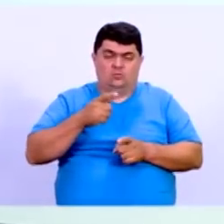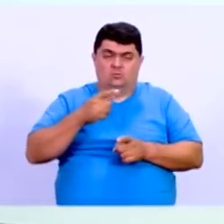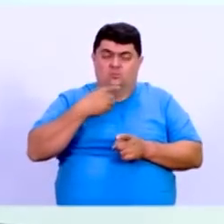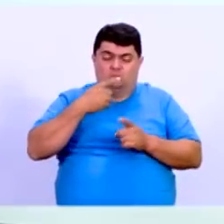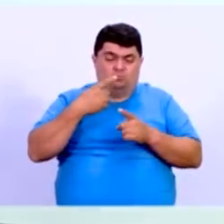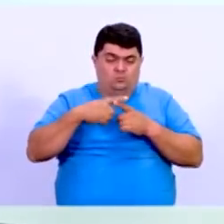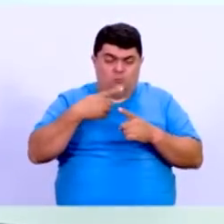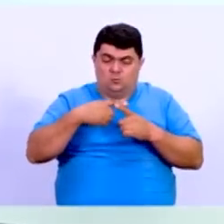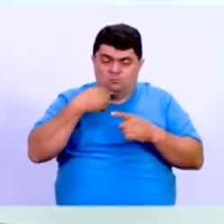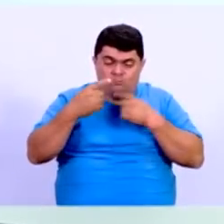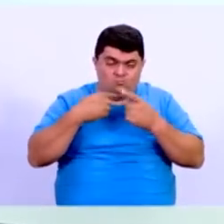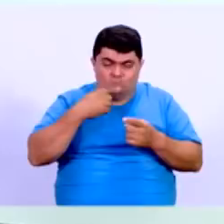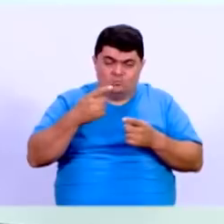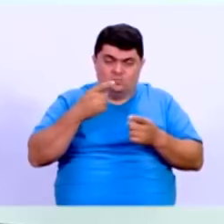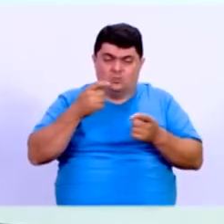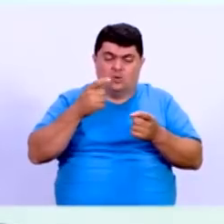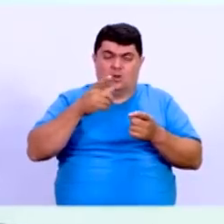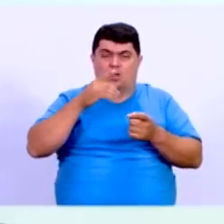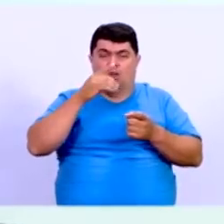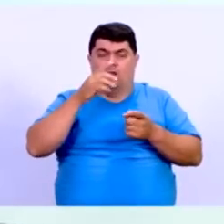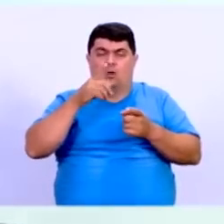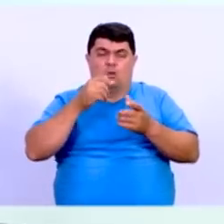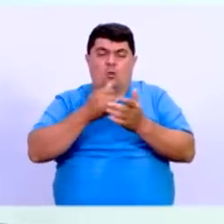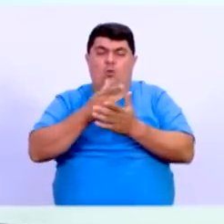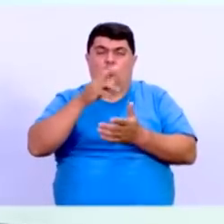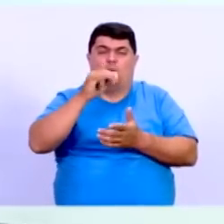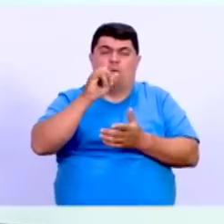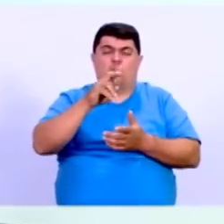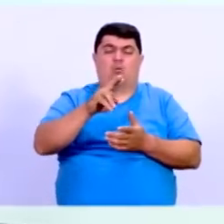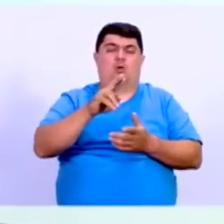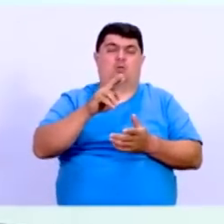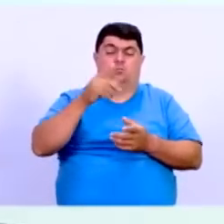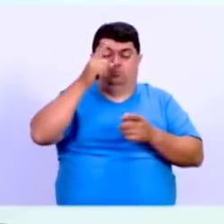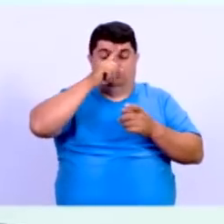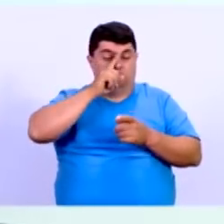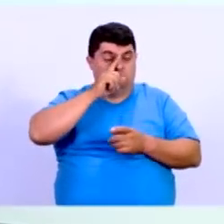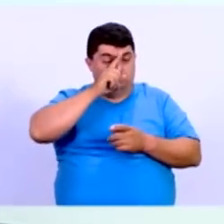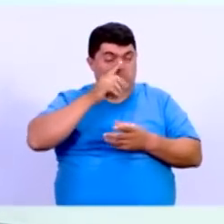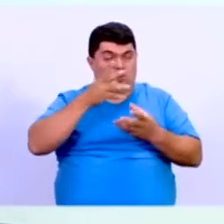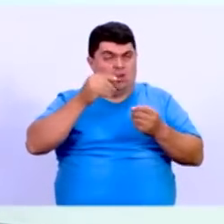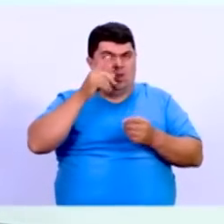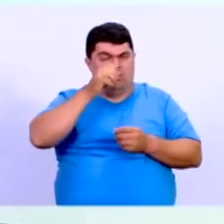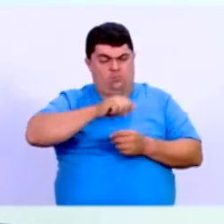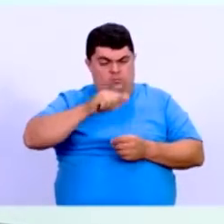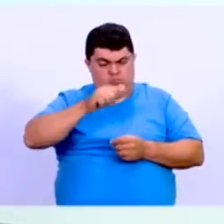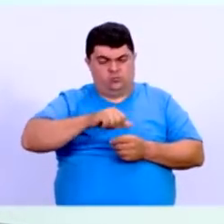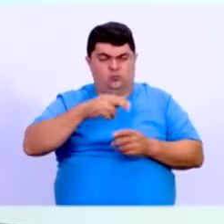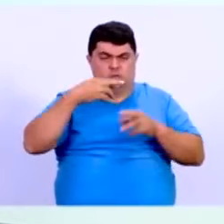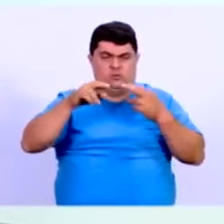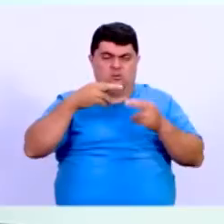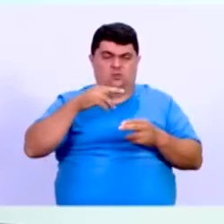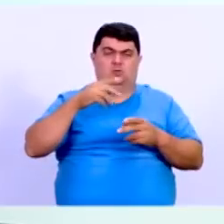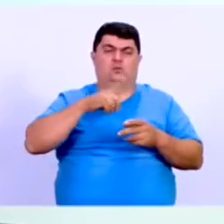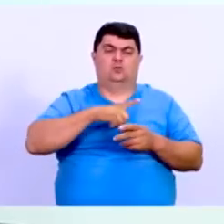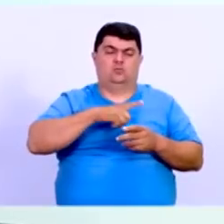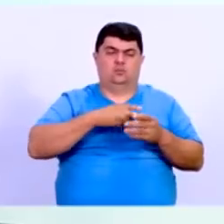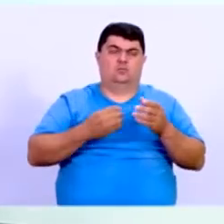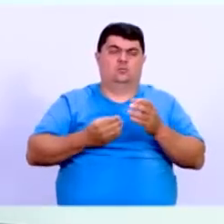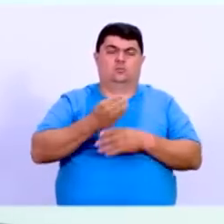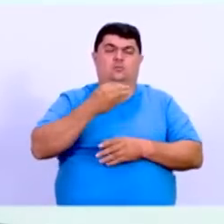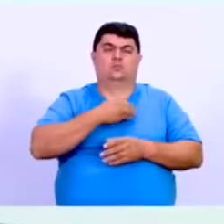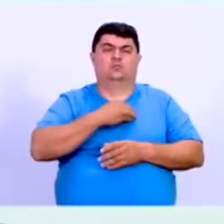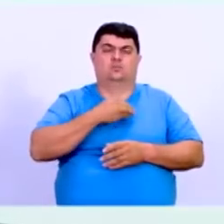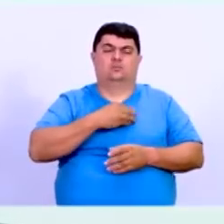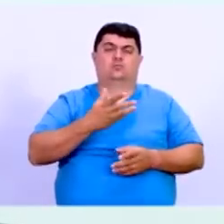mais informação ali no sistema dela. Olha que perigo, né, pessoal? Essa é uma desvantagem que a rede de computador traz, tá? Hoje em